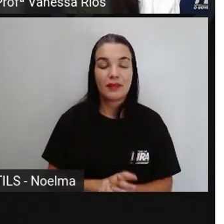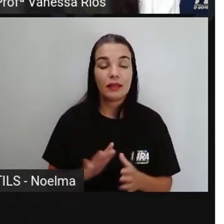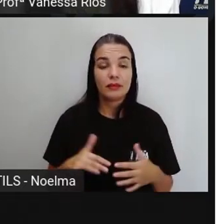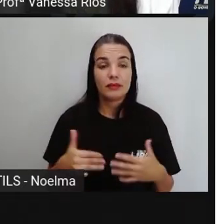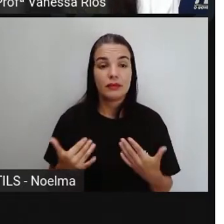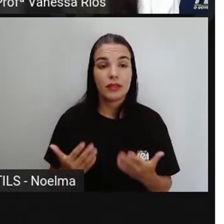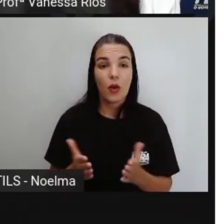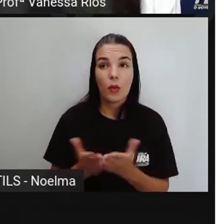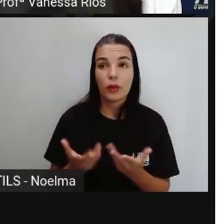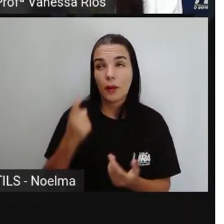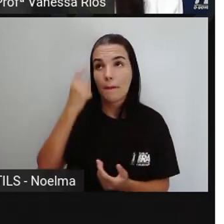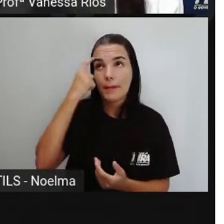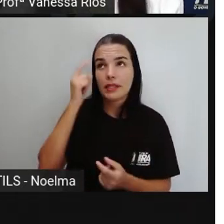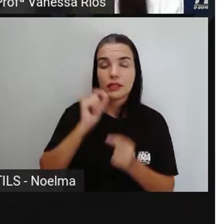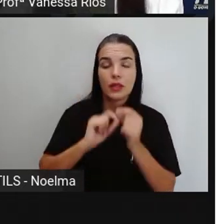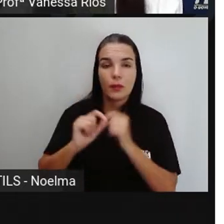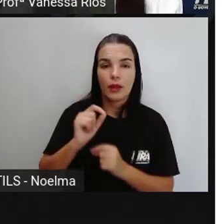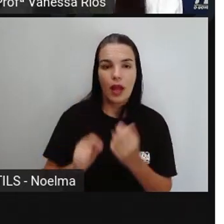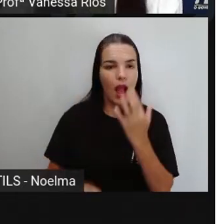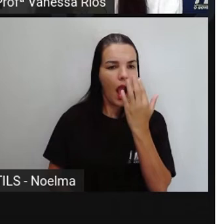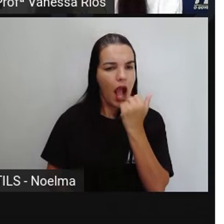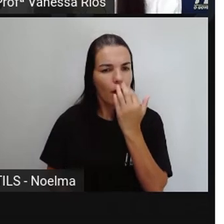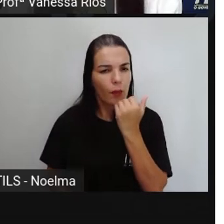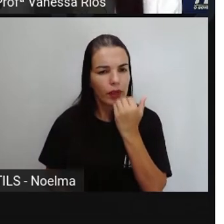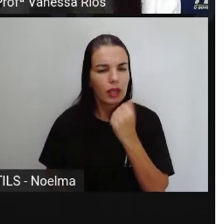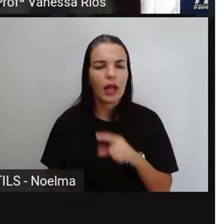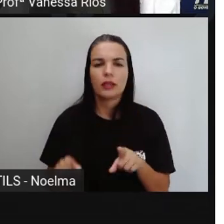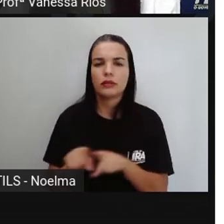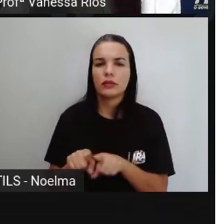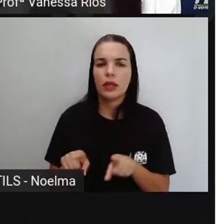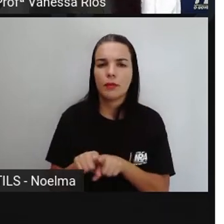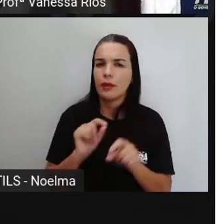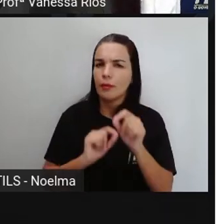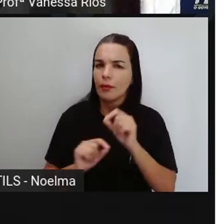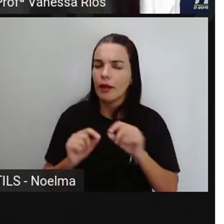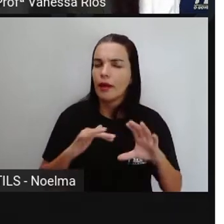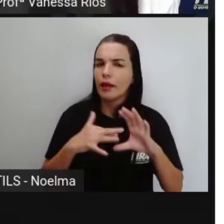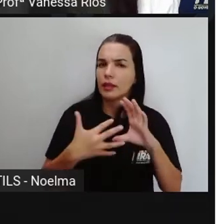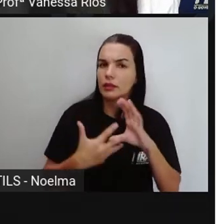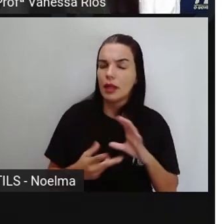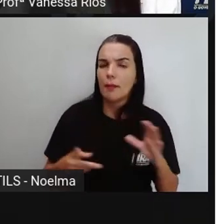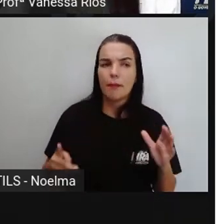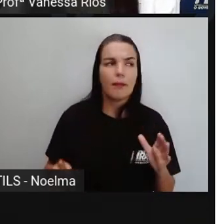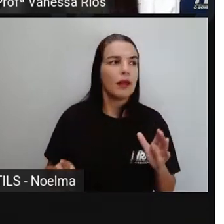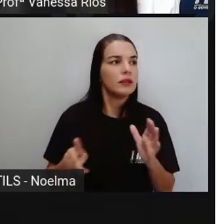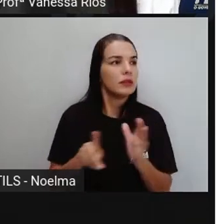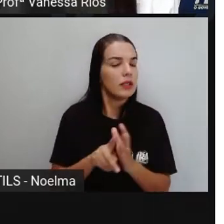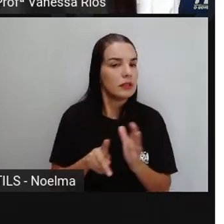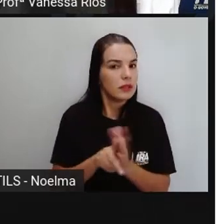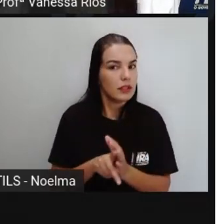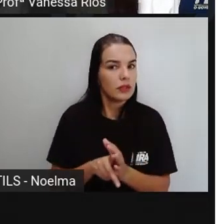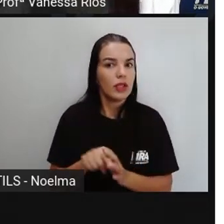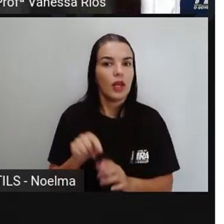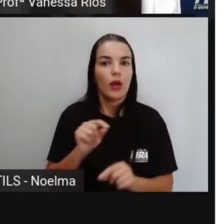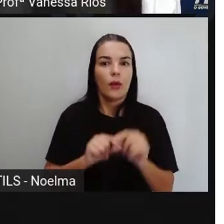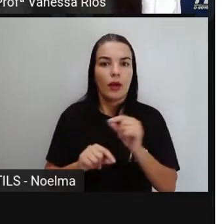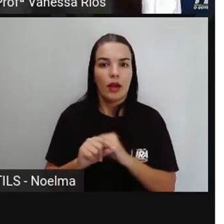E aí, quando a gente pensa na culinária também como um elemento que participa, né, um elemento